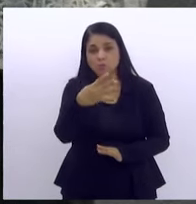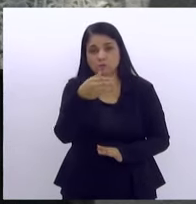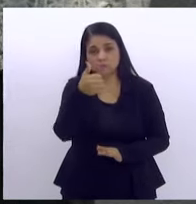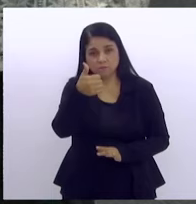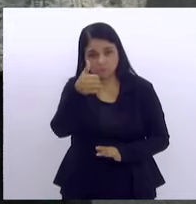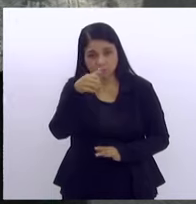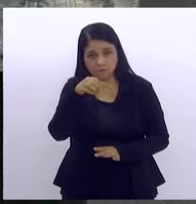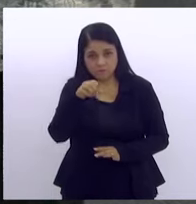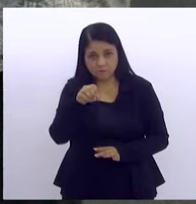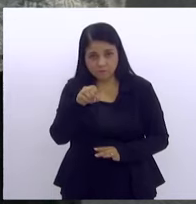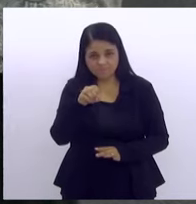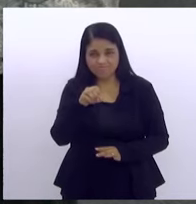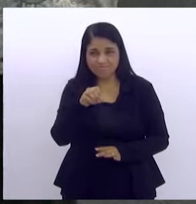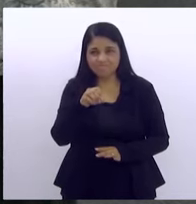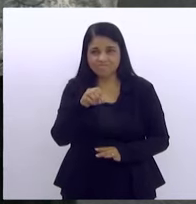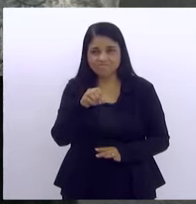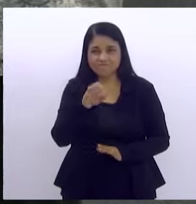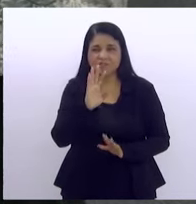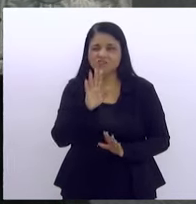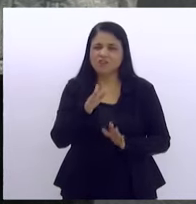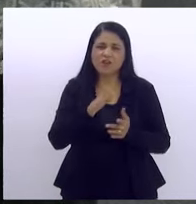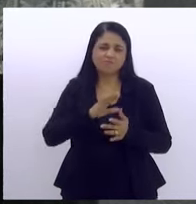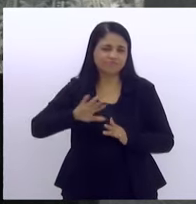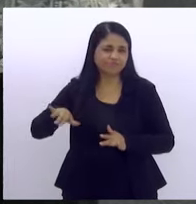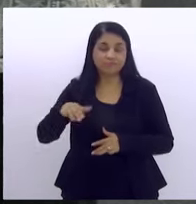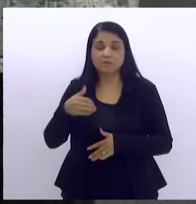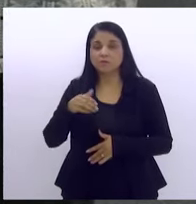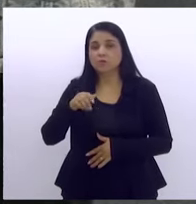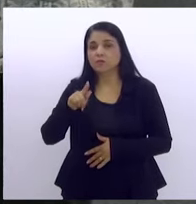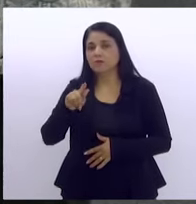2410, não, essa 2410 é do GAESF, é